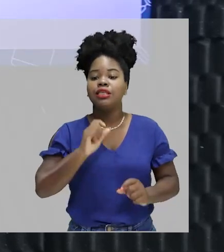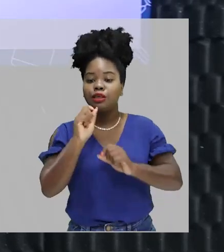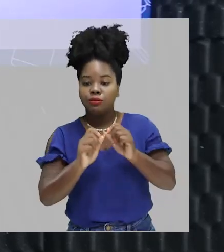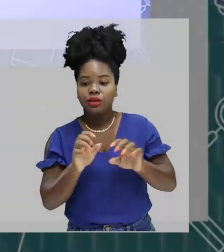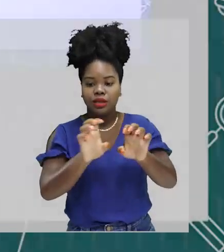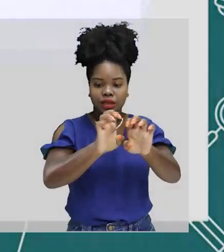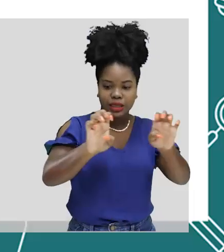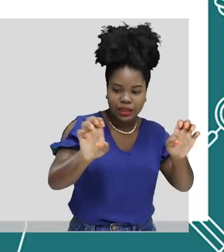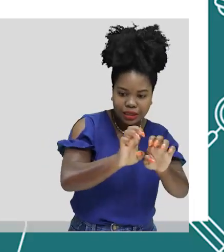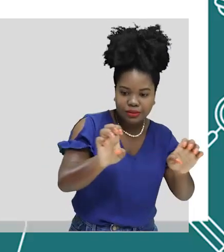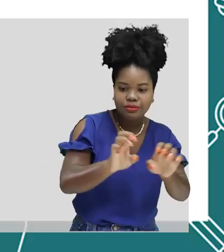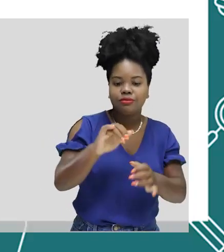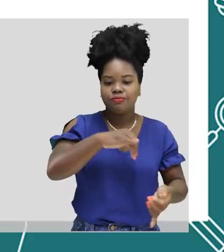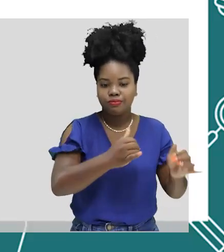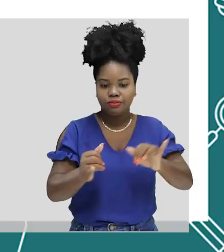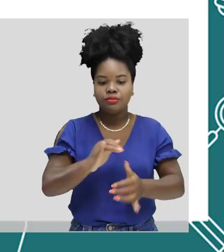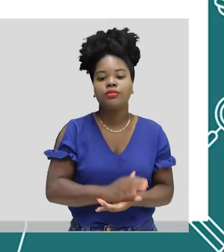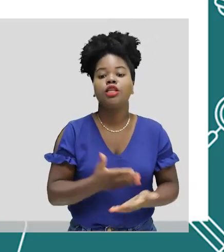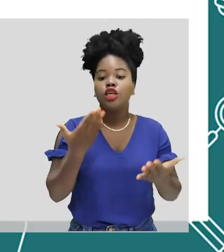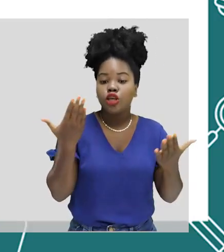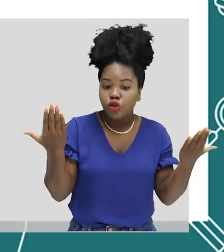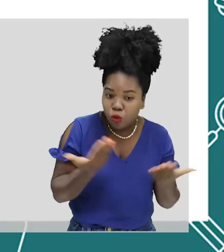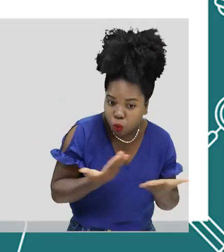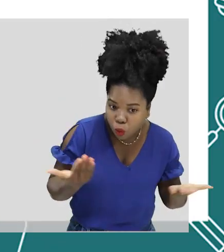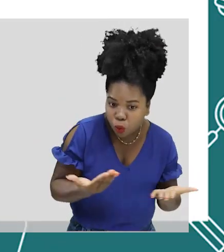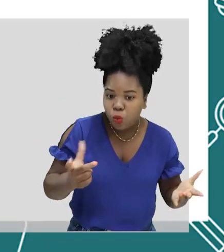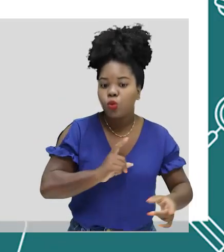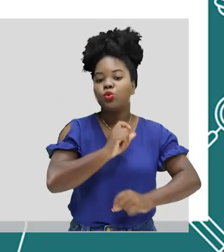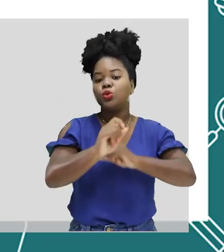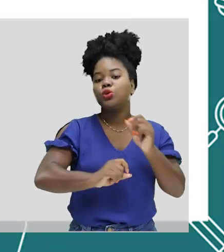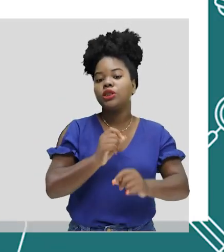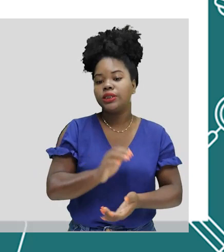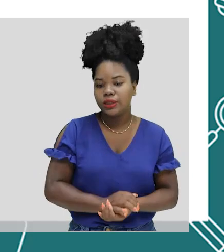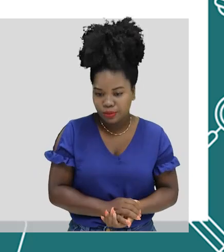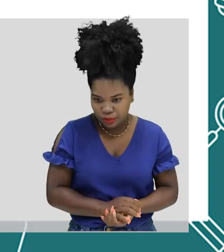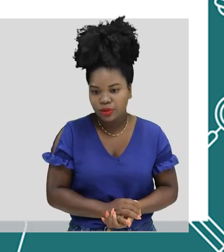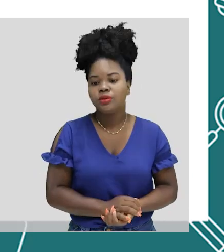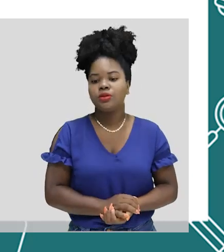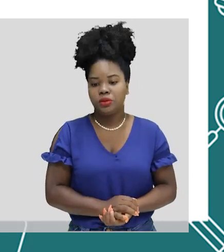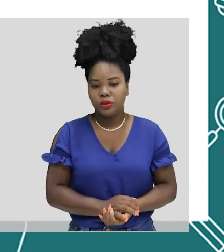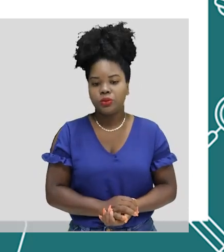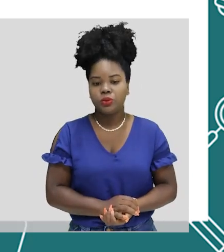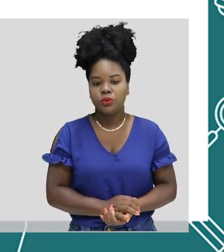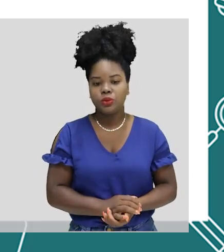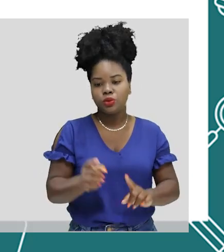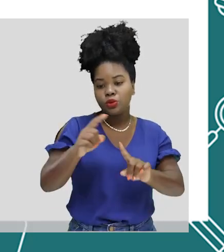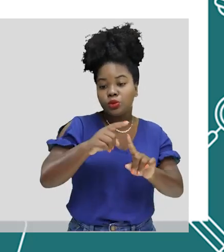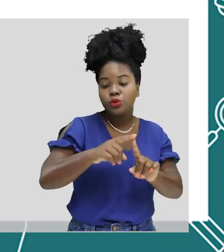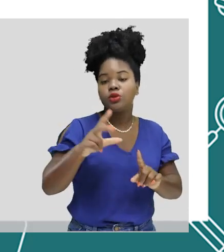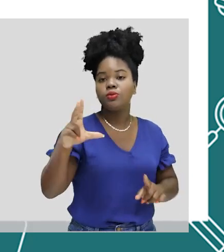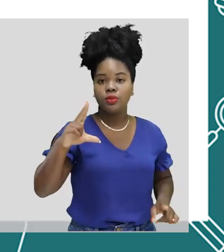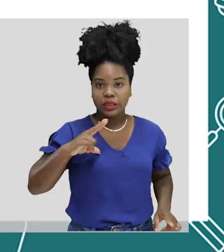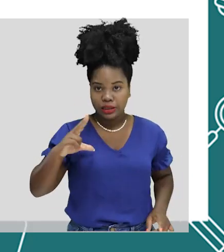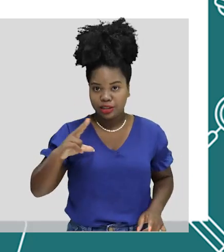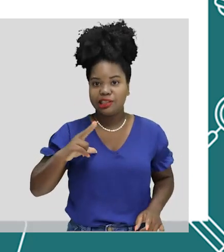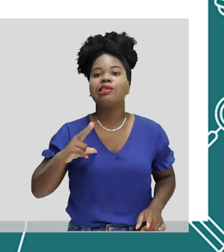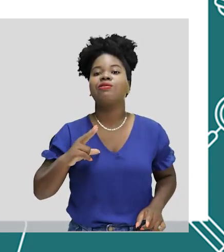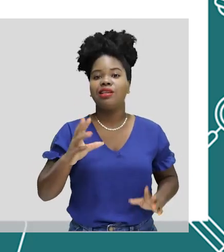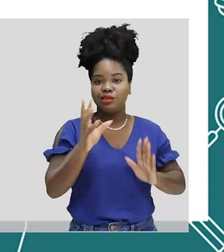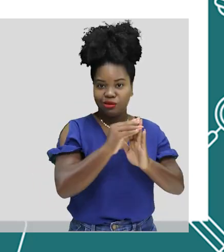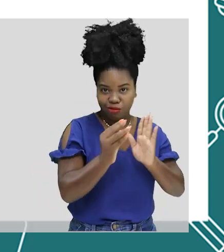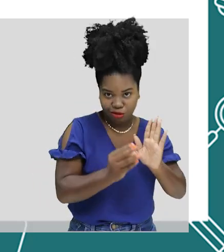aula, vamos trabalhar alguns casos particulares do cálculo estequiométrico,